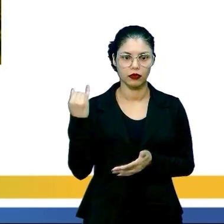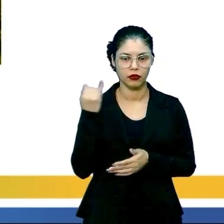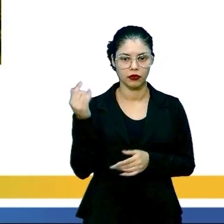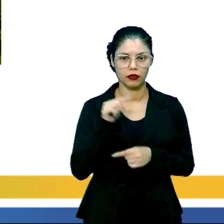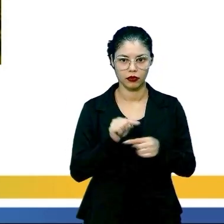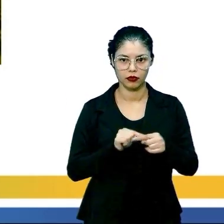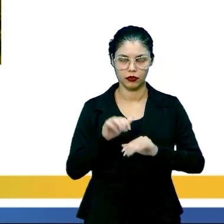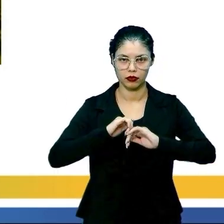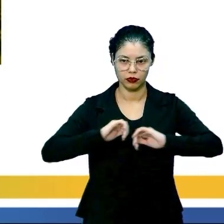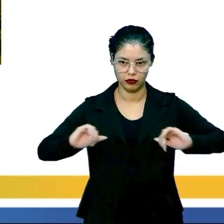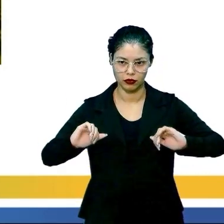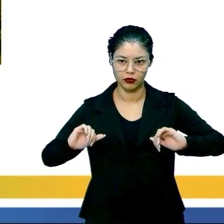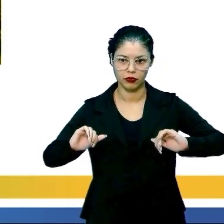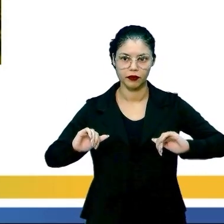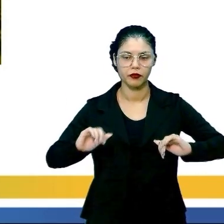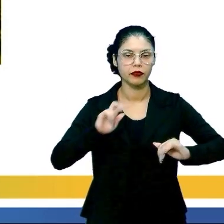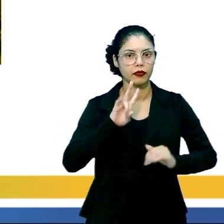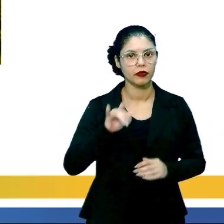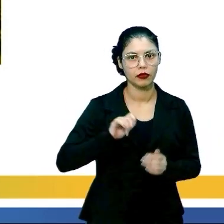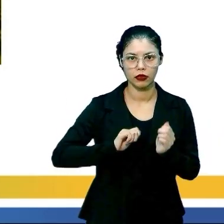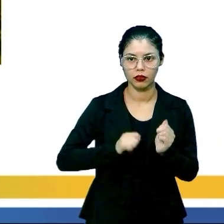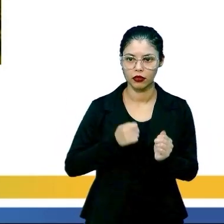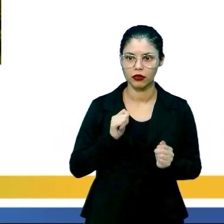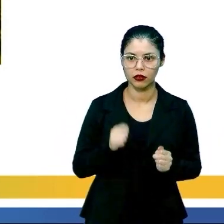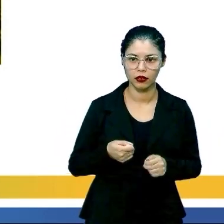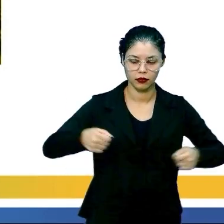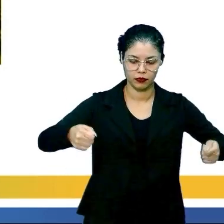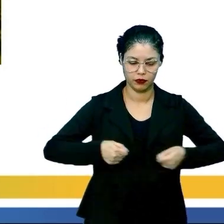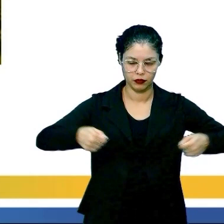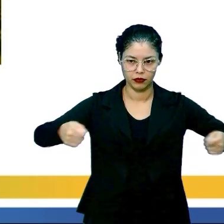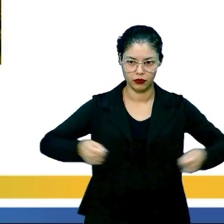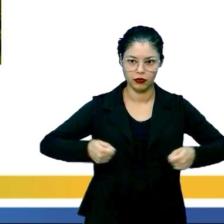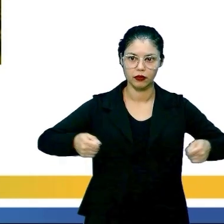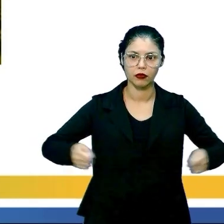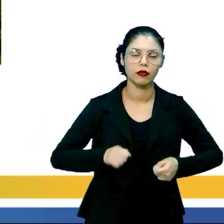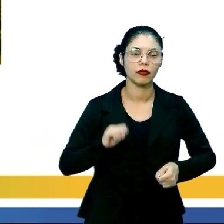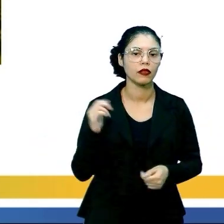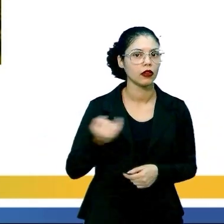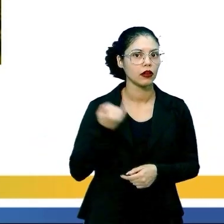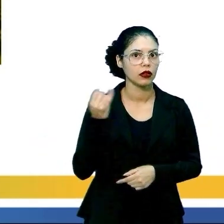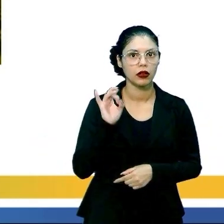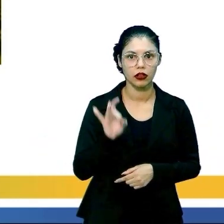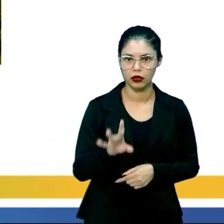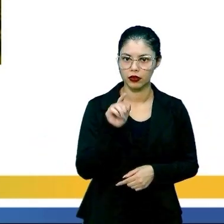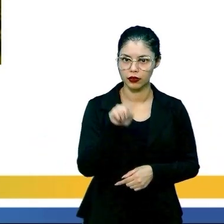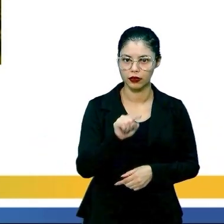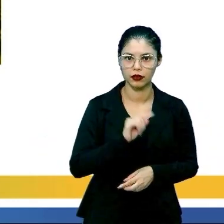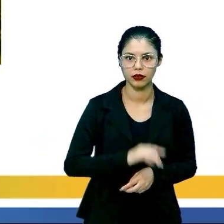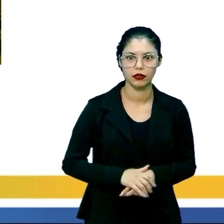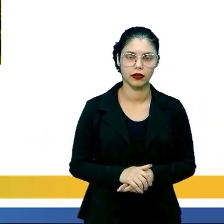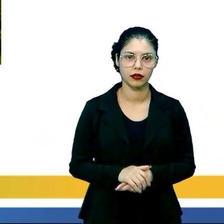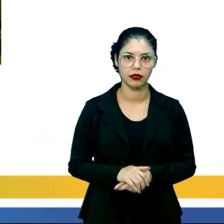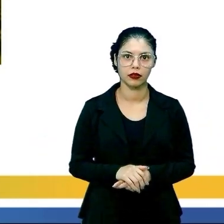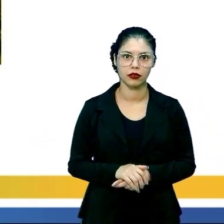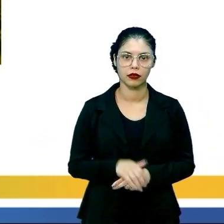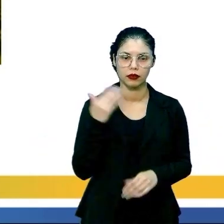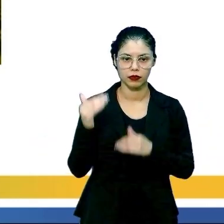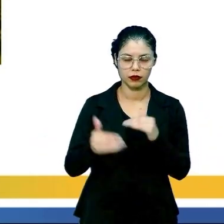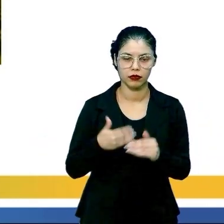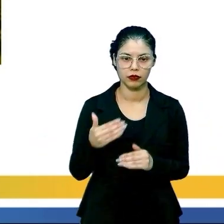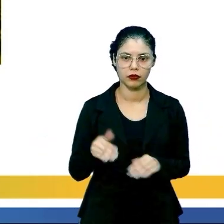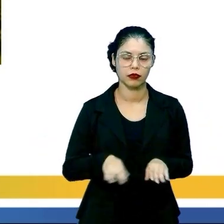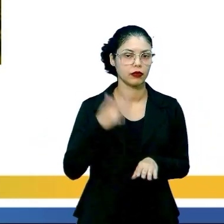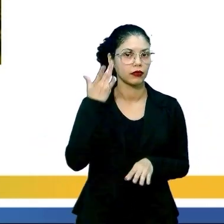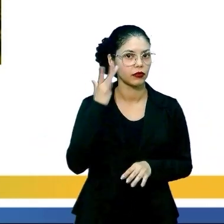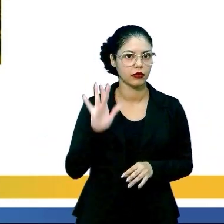a divisão do trabalho. Então ele vai apertar um parafuso e é a única coisa que ele sabe fazer sobre aquele processo.